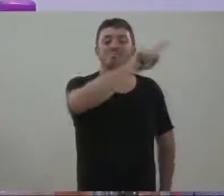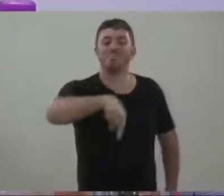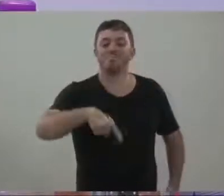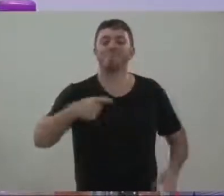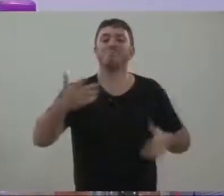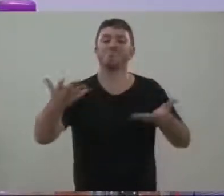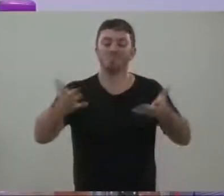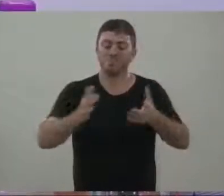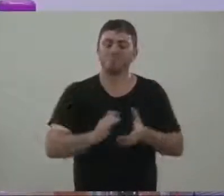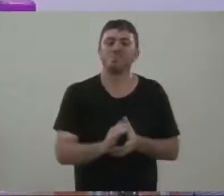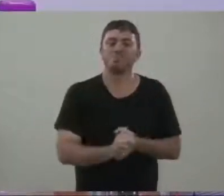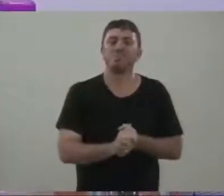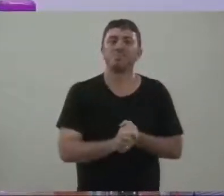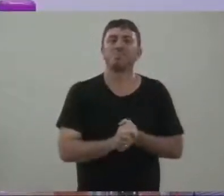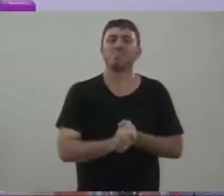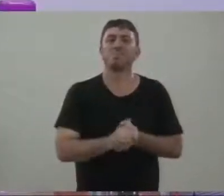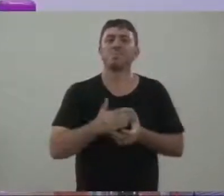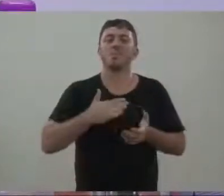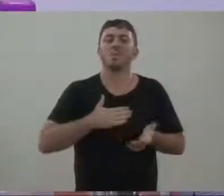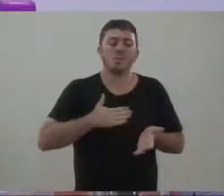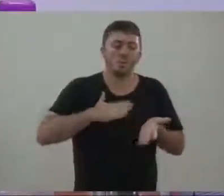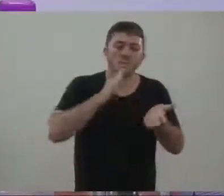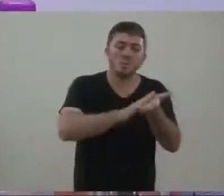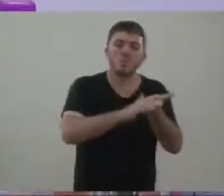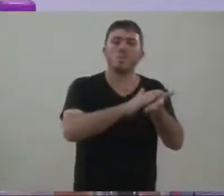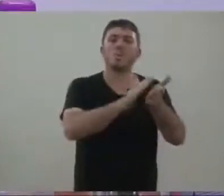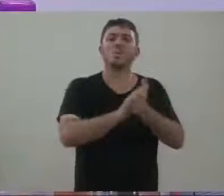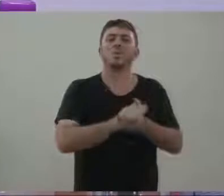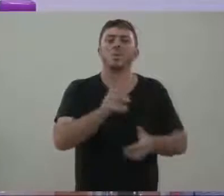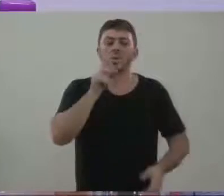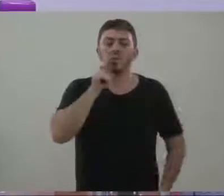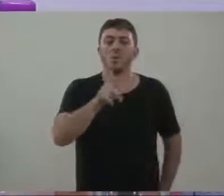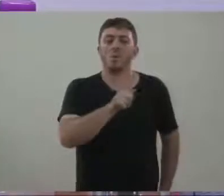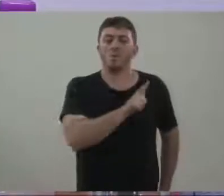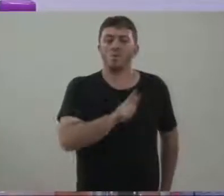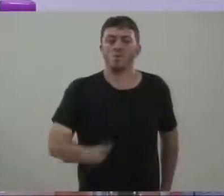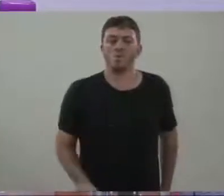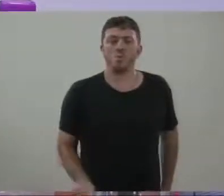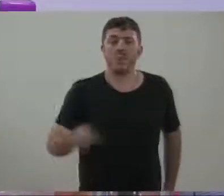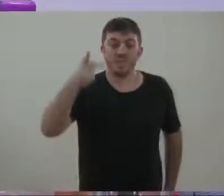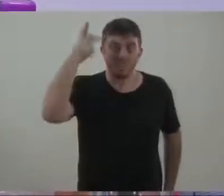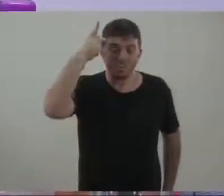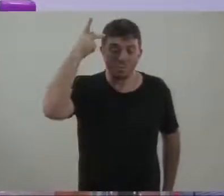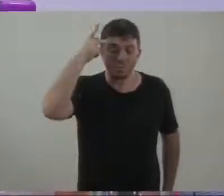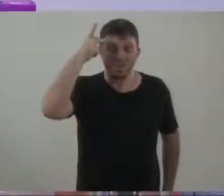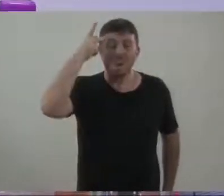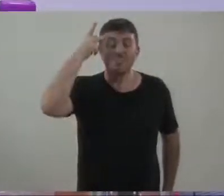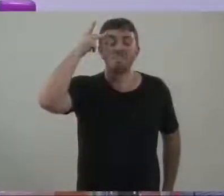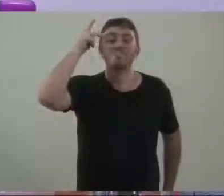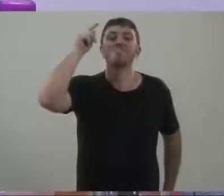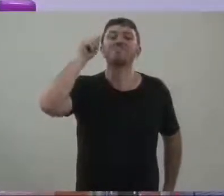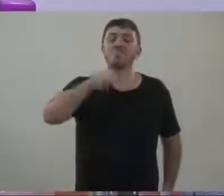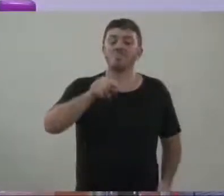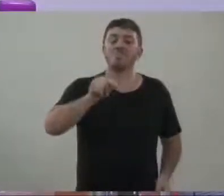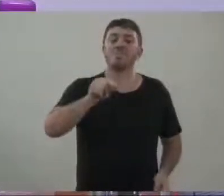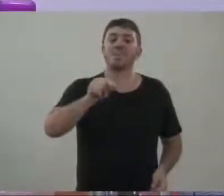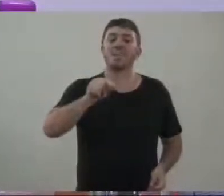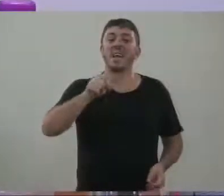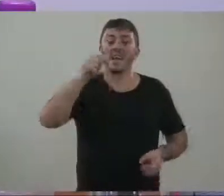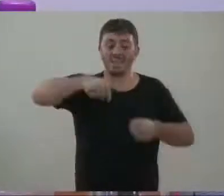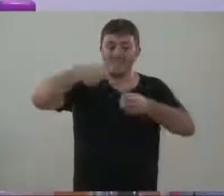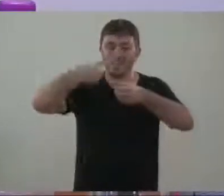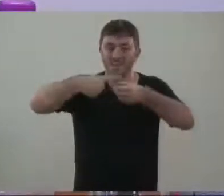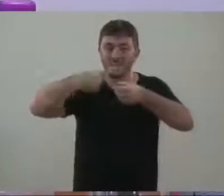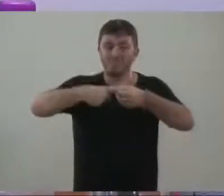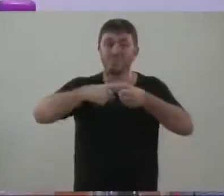também fazer uma cobrança, eu vejo São Paulo, o governo deixou a desejar para a cidade de Vinhedo, não só para a cidade de Vinhedo, para a região de Campina. O tempo que nós